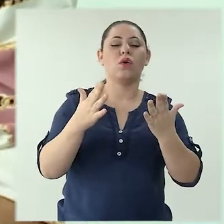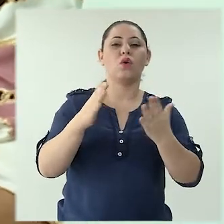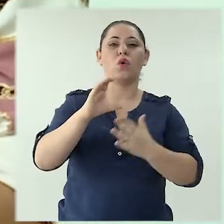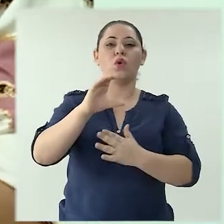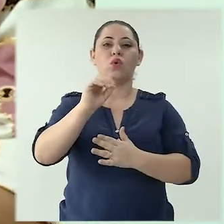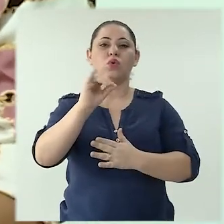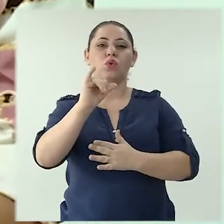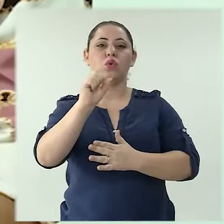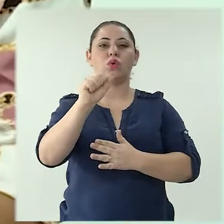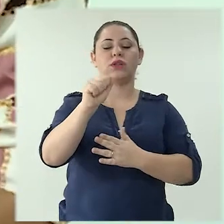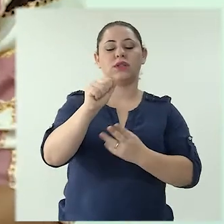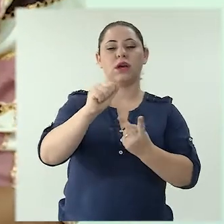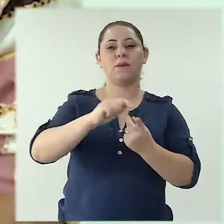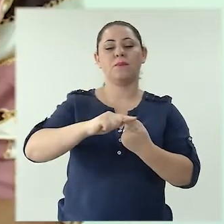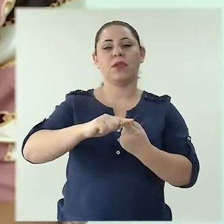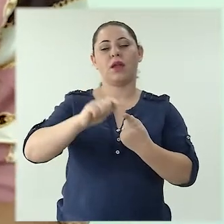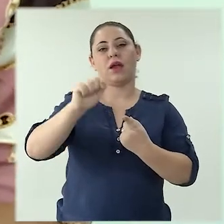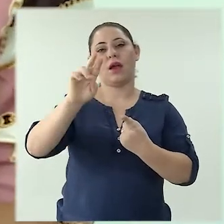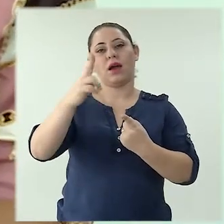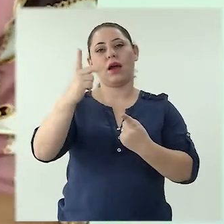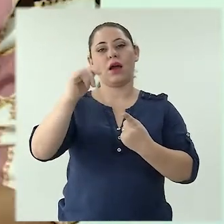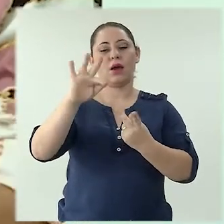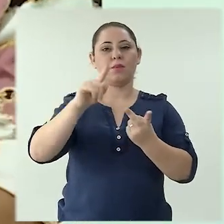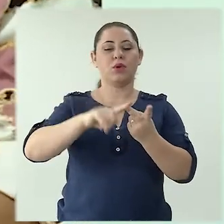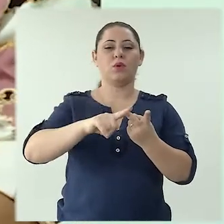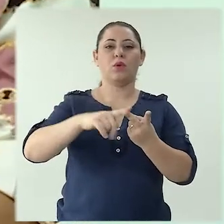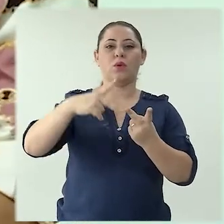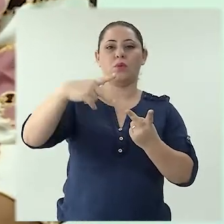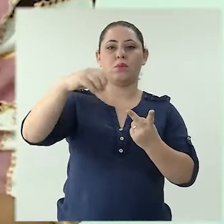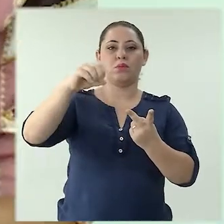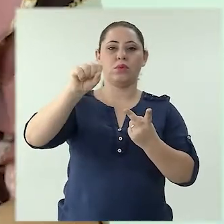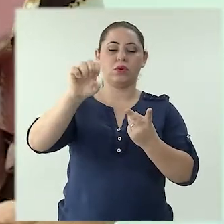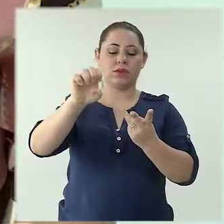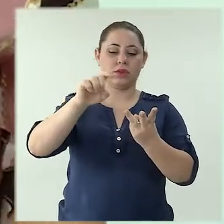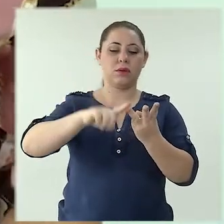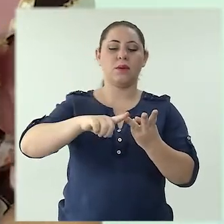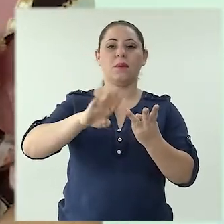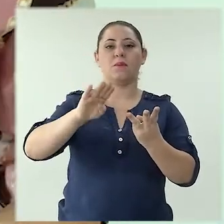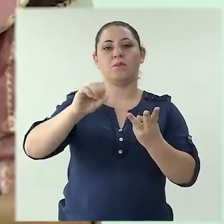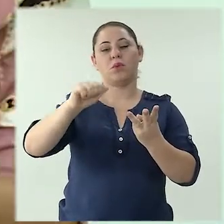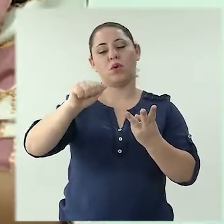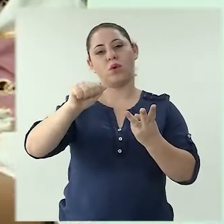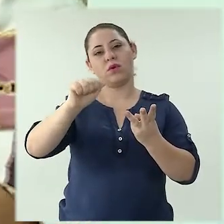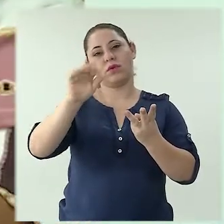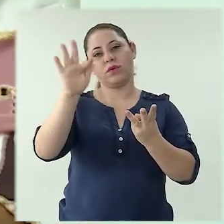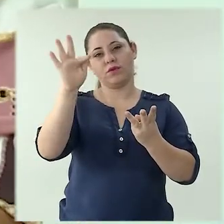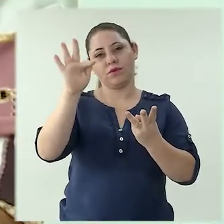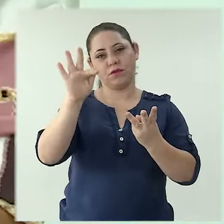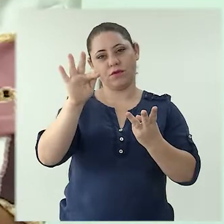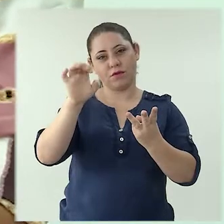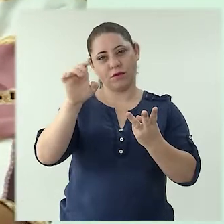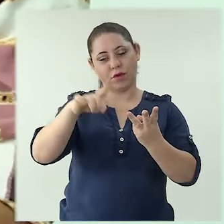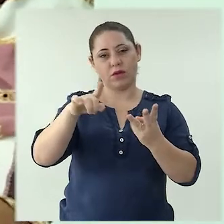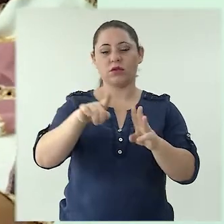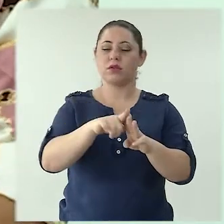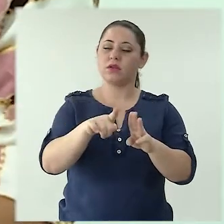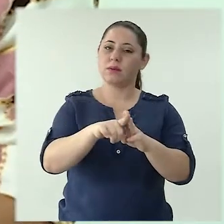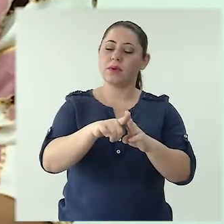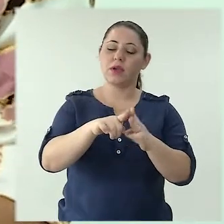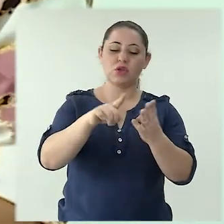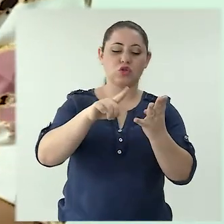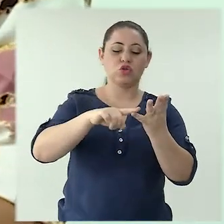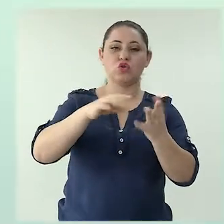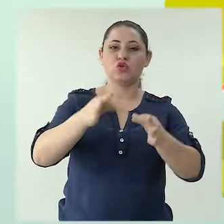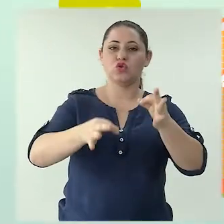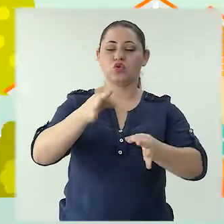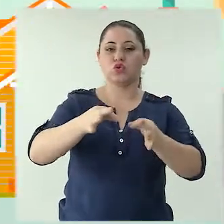eles: a coisa hábil, a posse, o decurso do tempo, a boa-fé e, em alguns casos, o justo